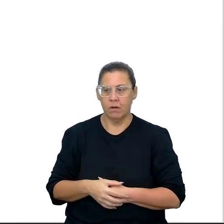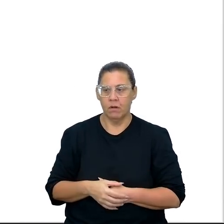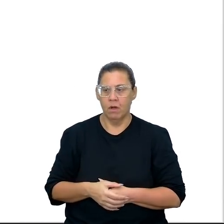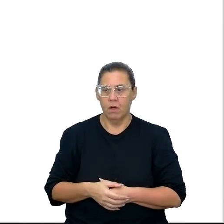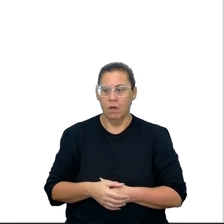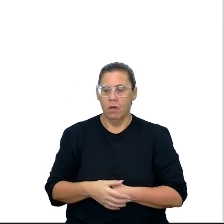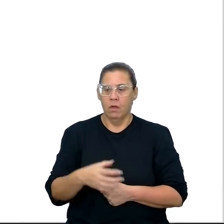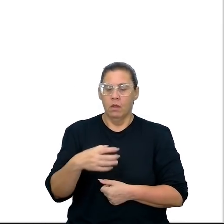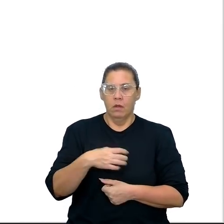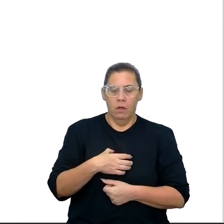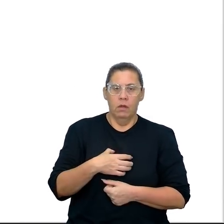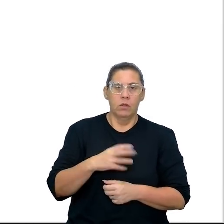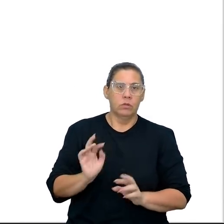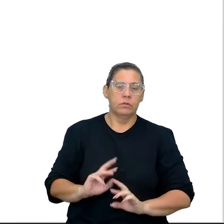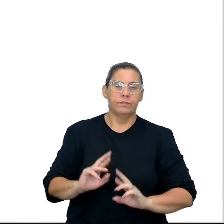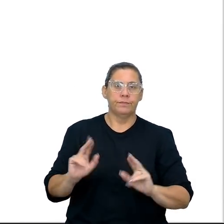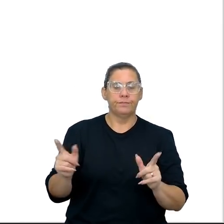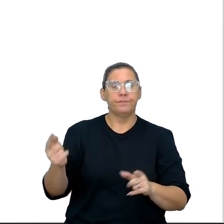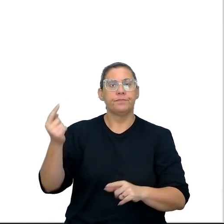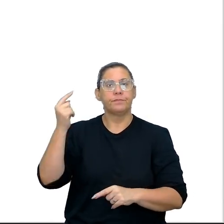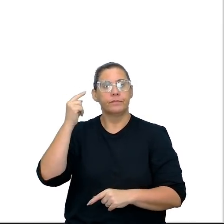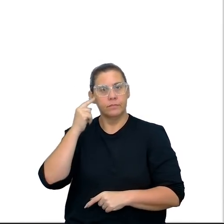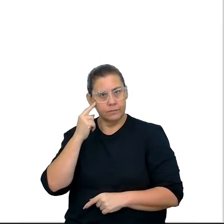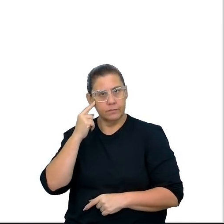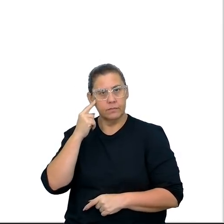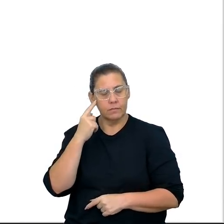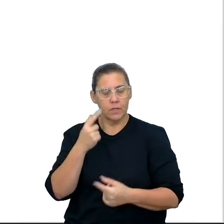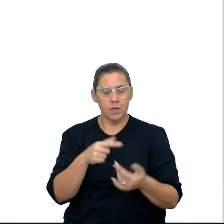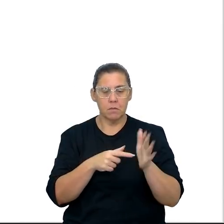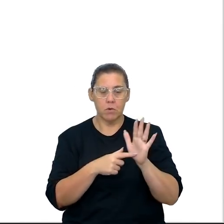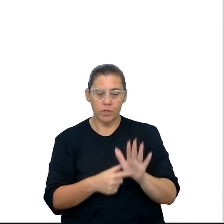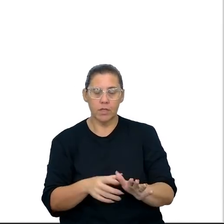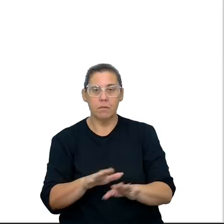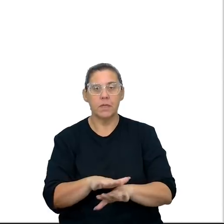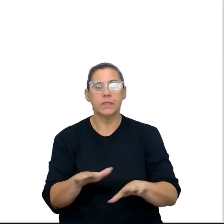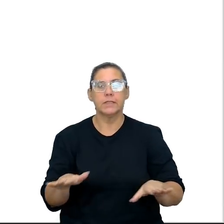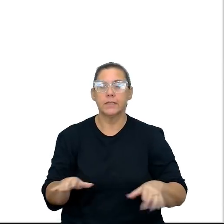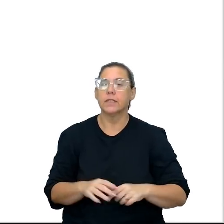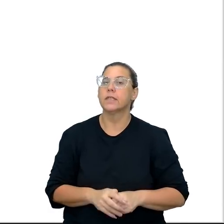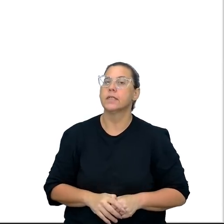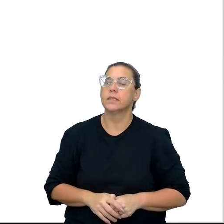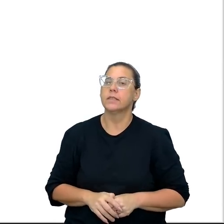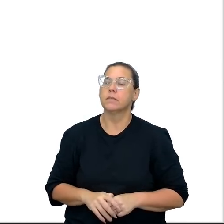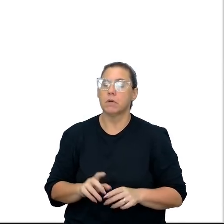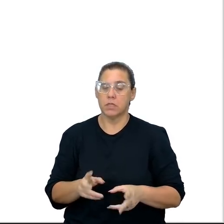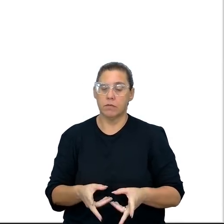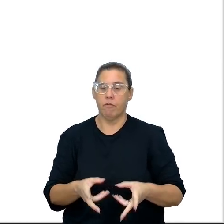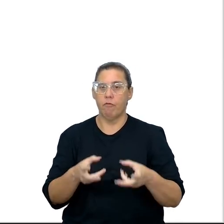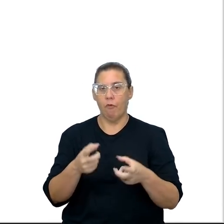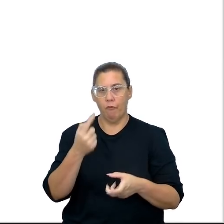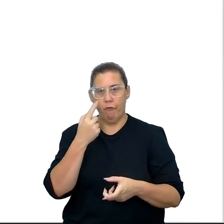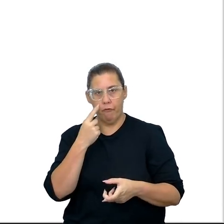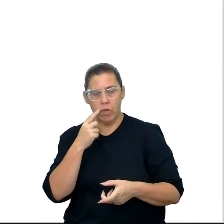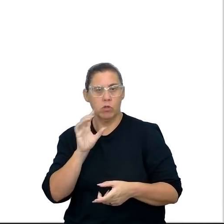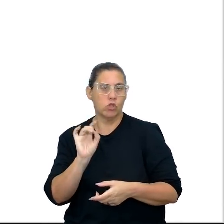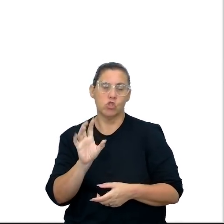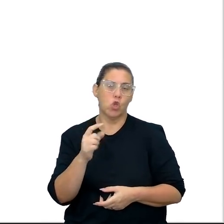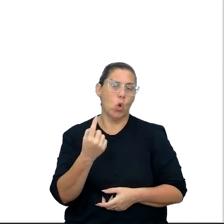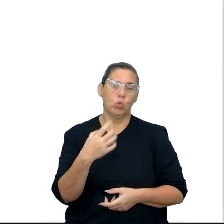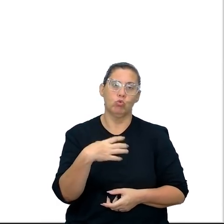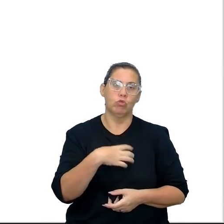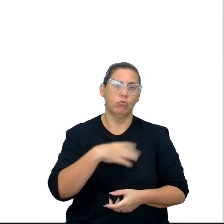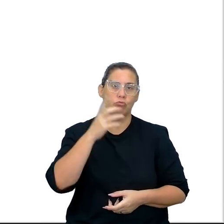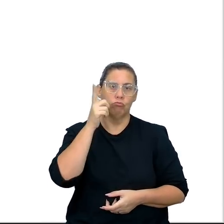essas formas diferentes de pensar e trazer para as crianças, para eles verem que não há somente um jeito de